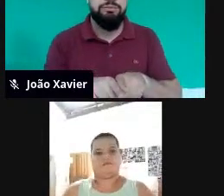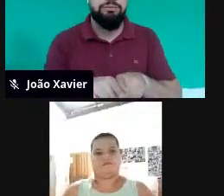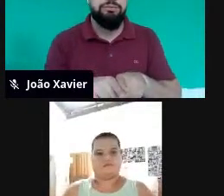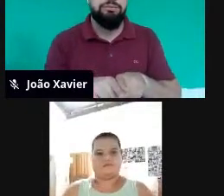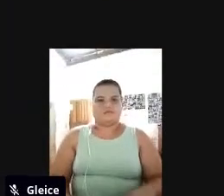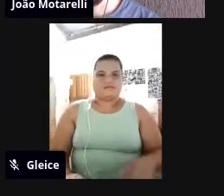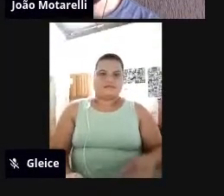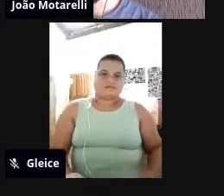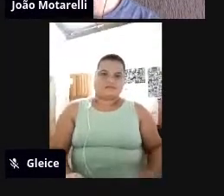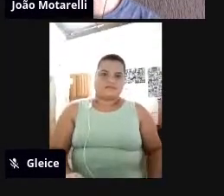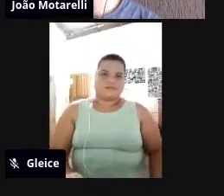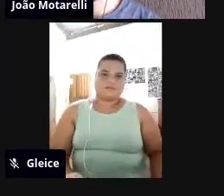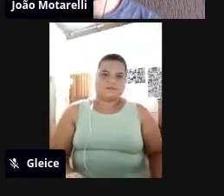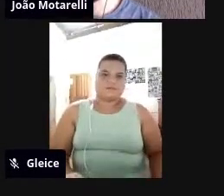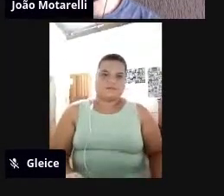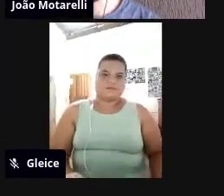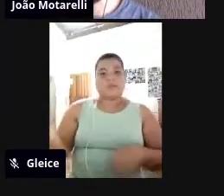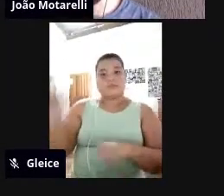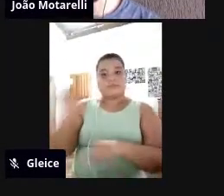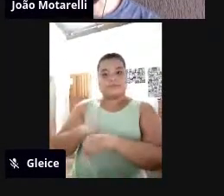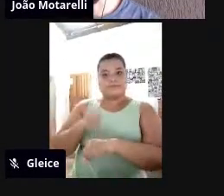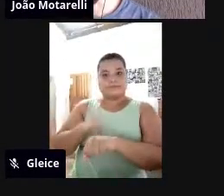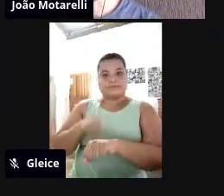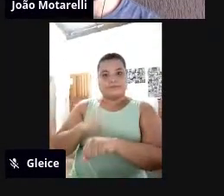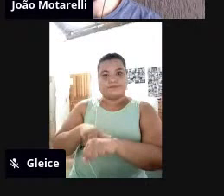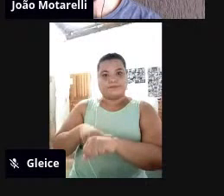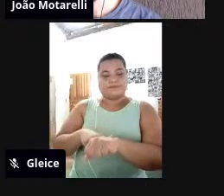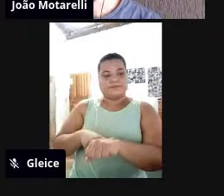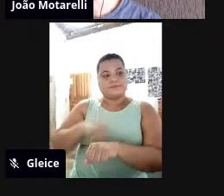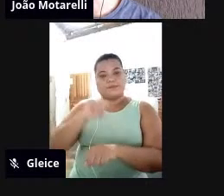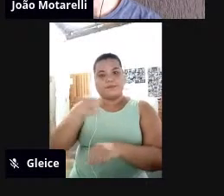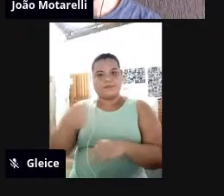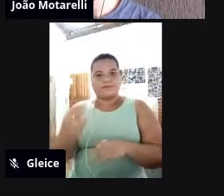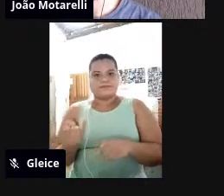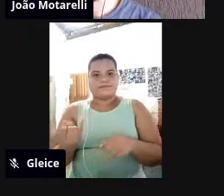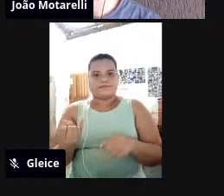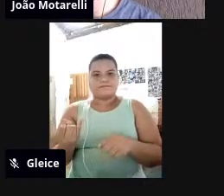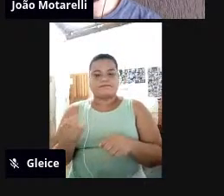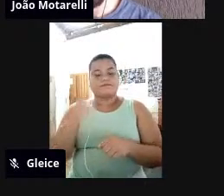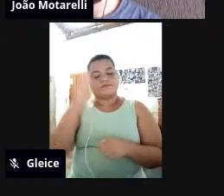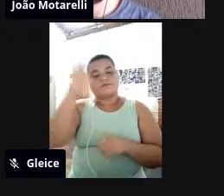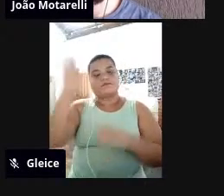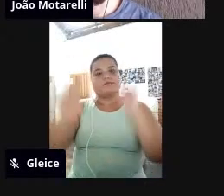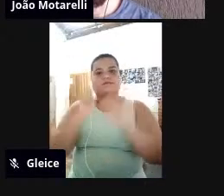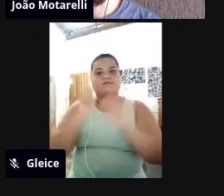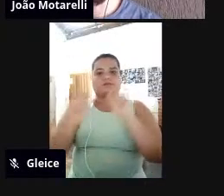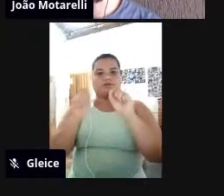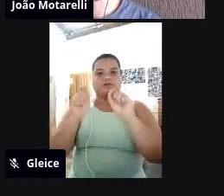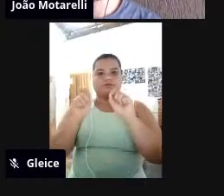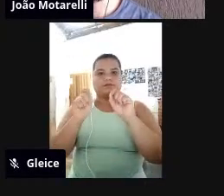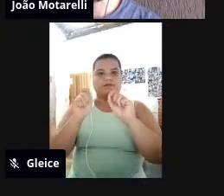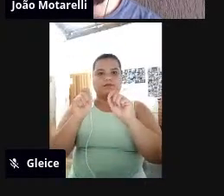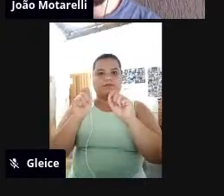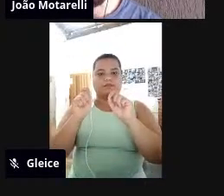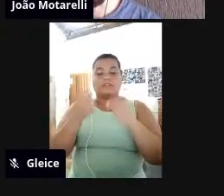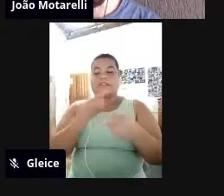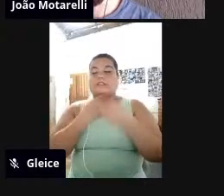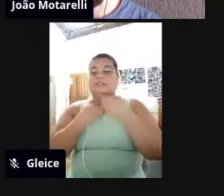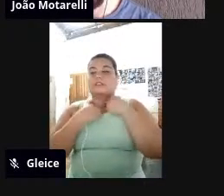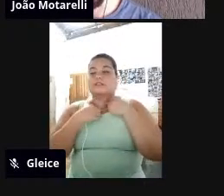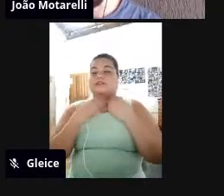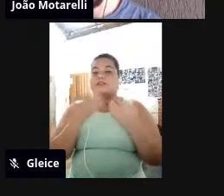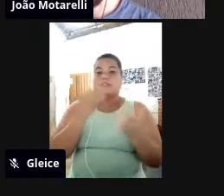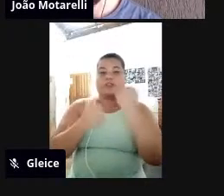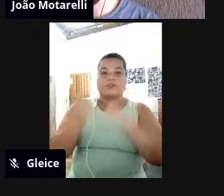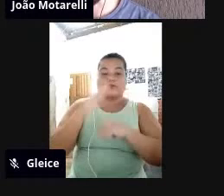de recompensa, a gente tem principalmente aqui um aumento da vontade em comer, um aumento do desejo